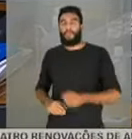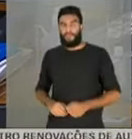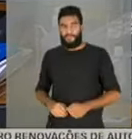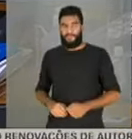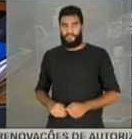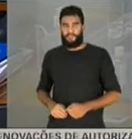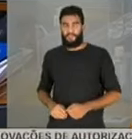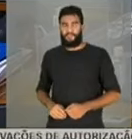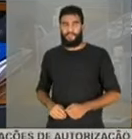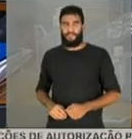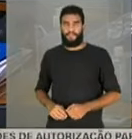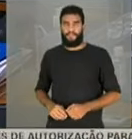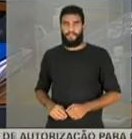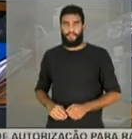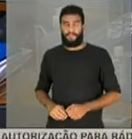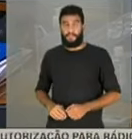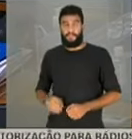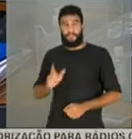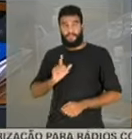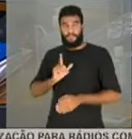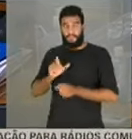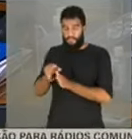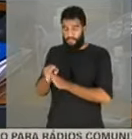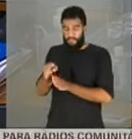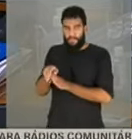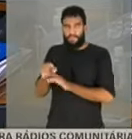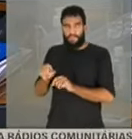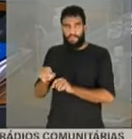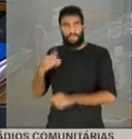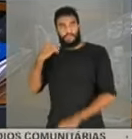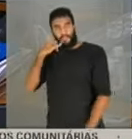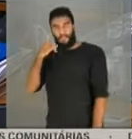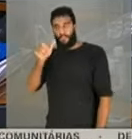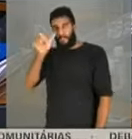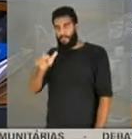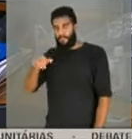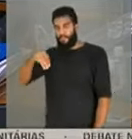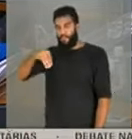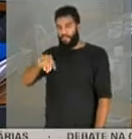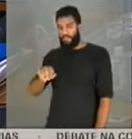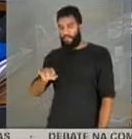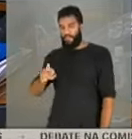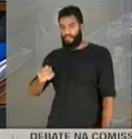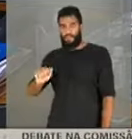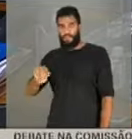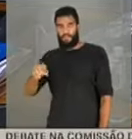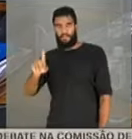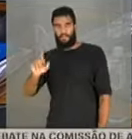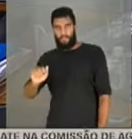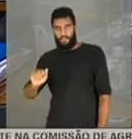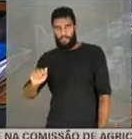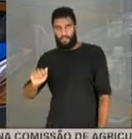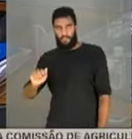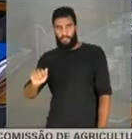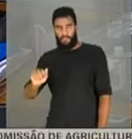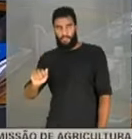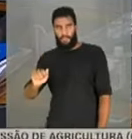que foi orientado a ligar para o servidor Luiz Ricardo Miranda em relação ao